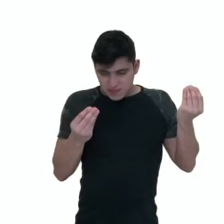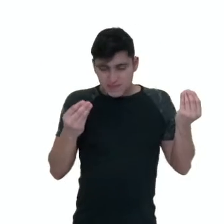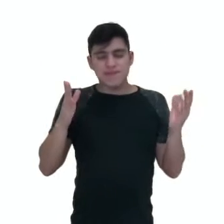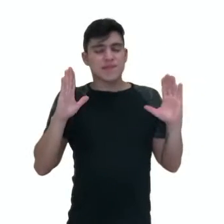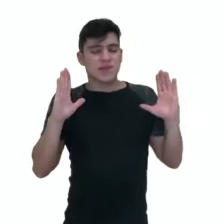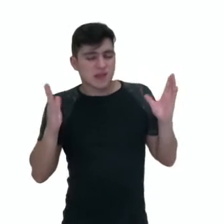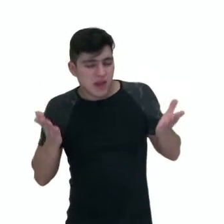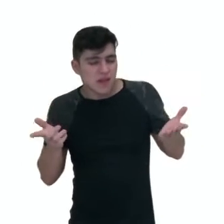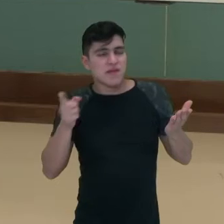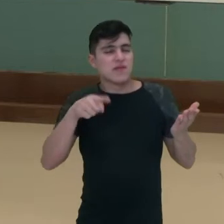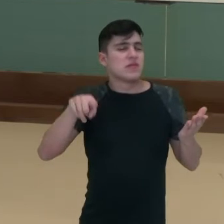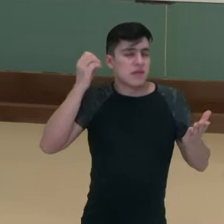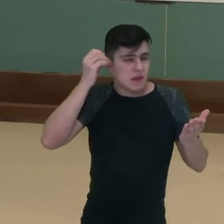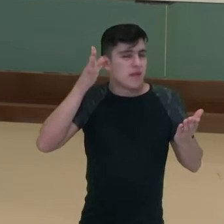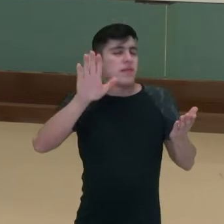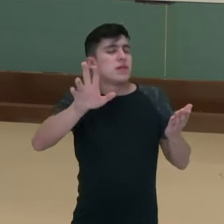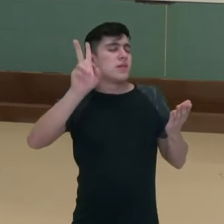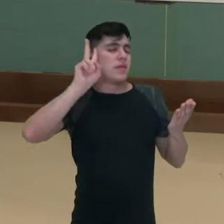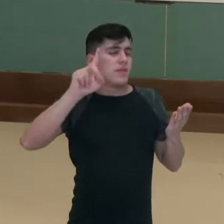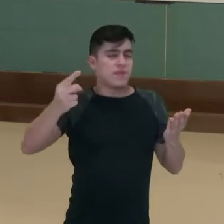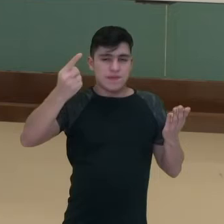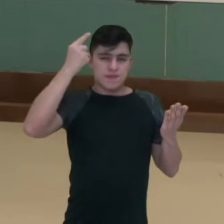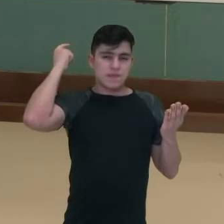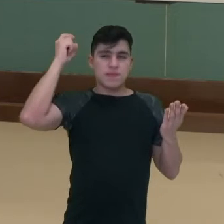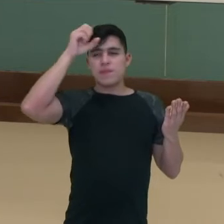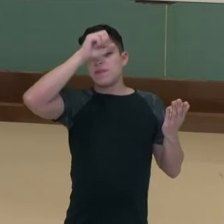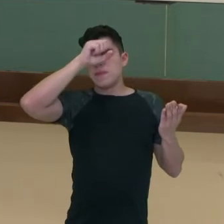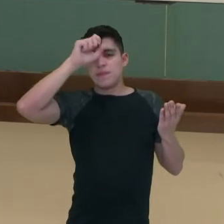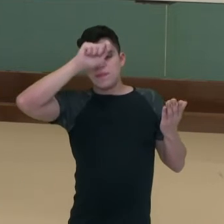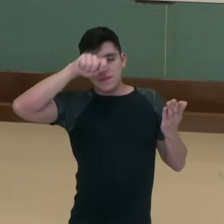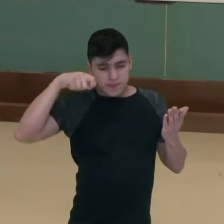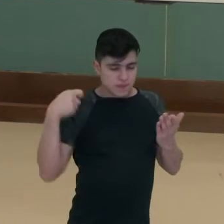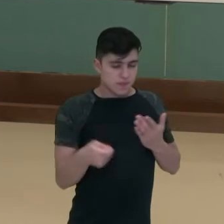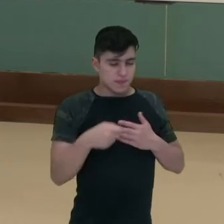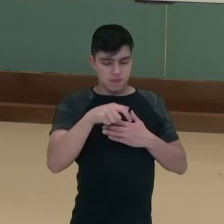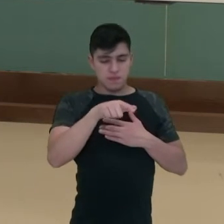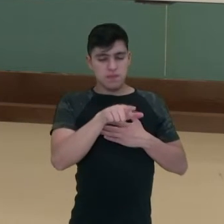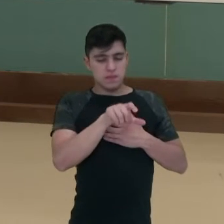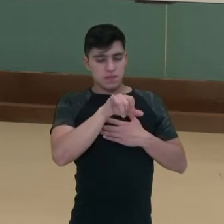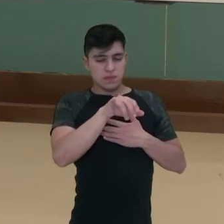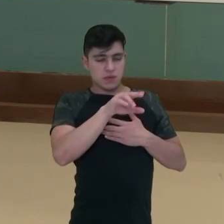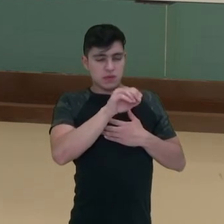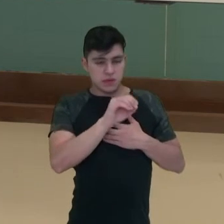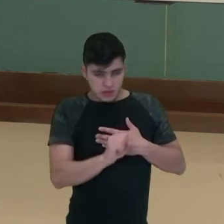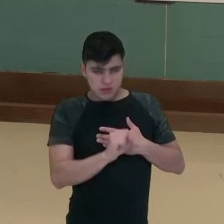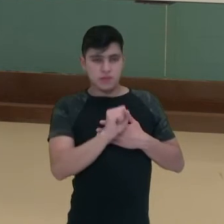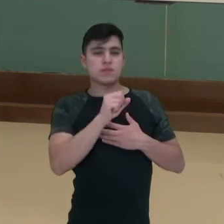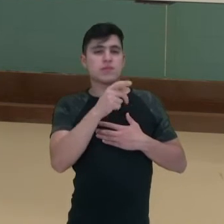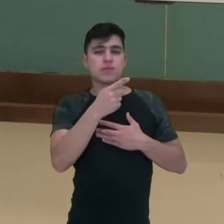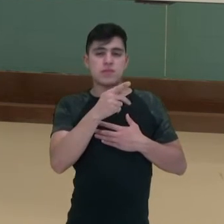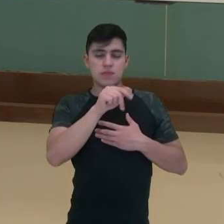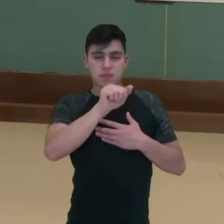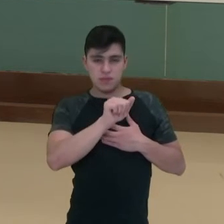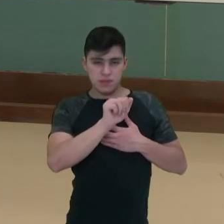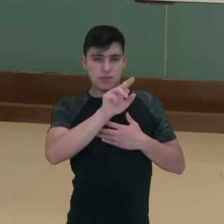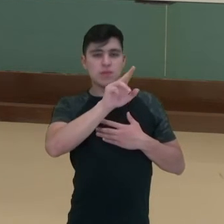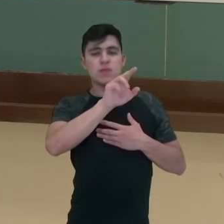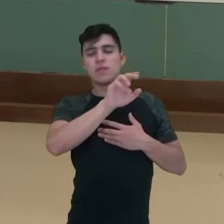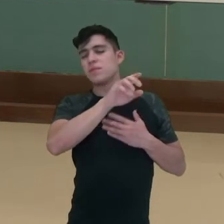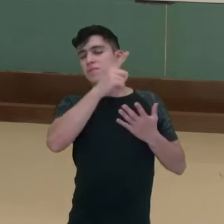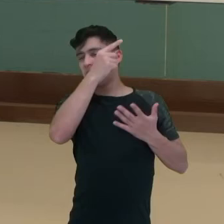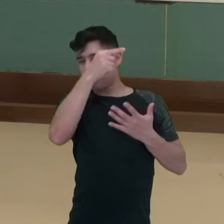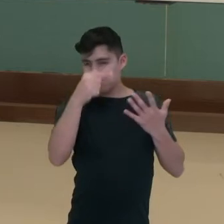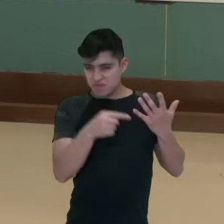gente aprendeu quando nós falamos nas aulas anteriores sobre Linus Pauling, que distribuiu os elétrons